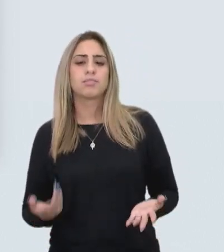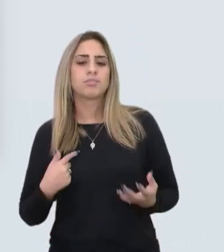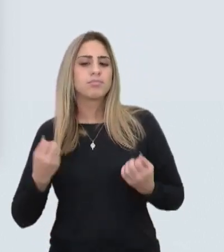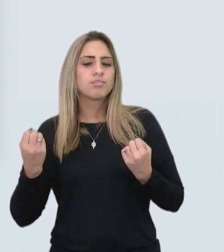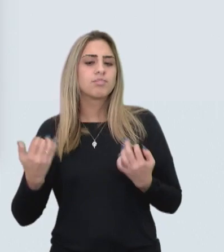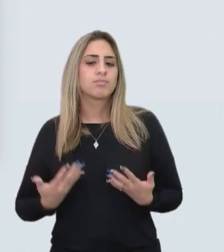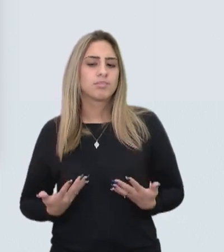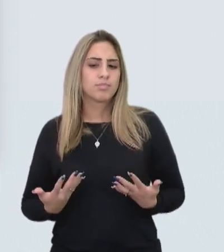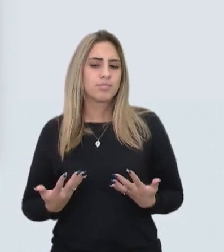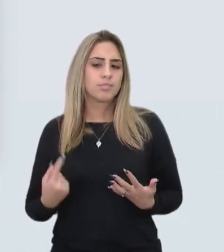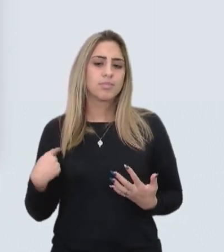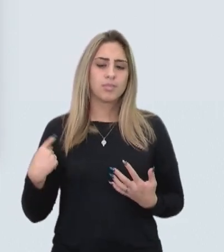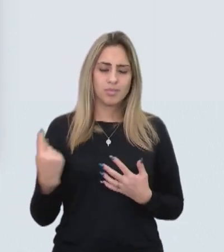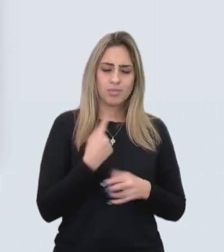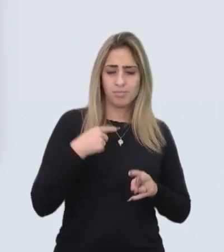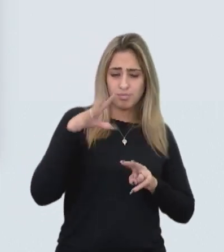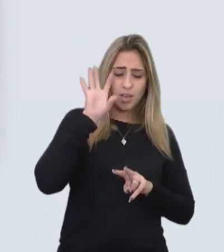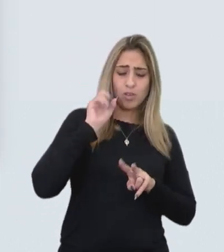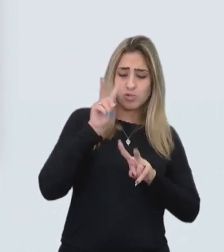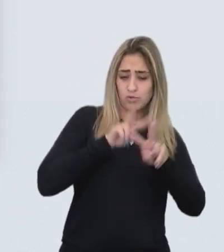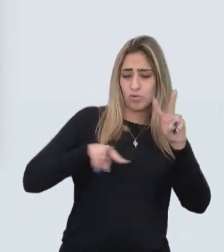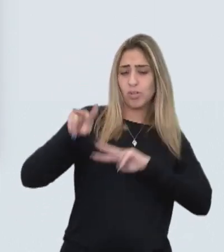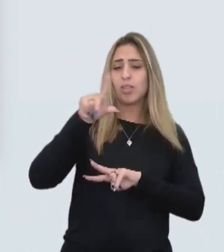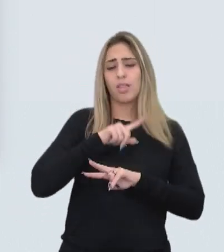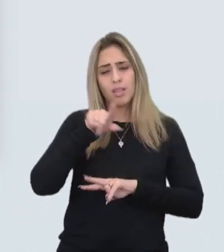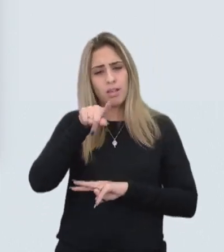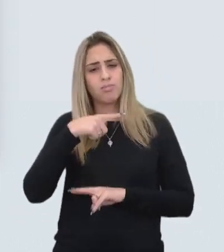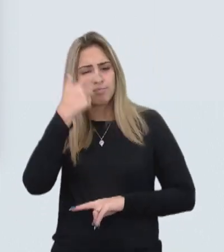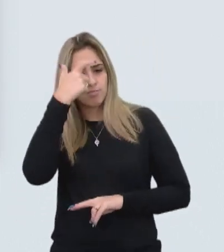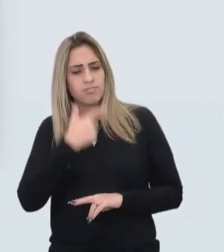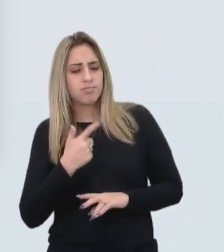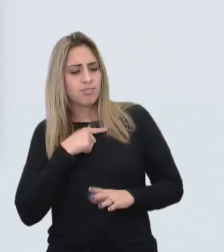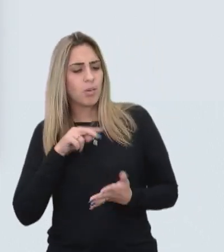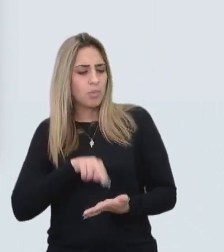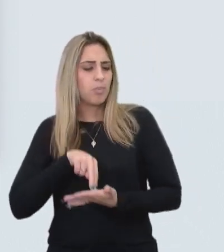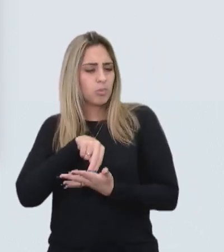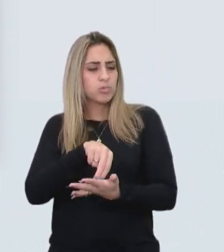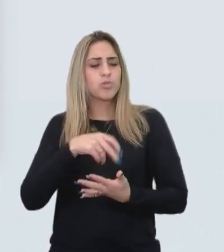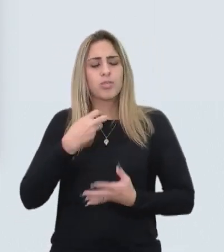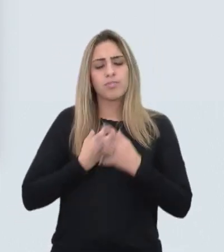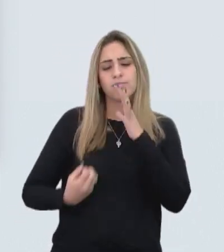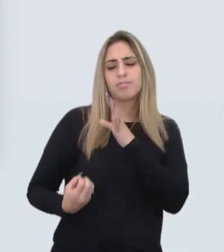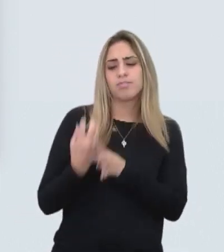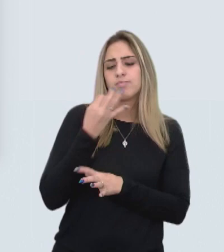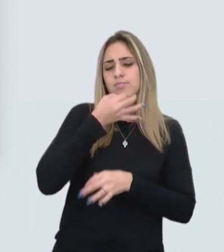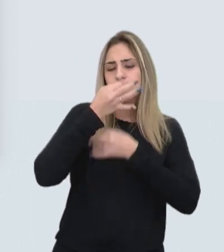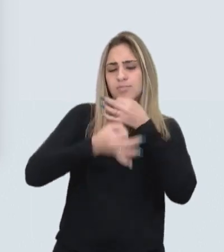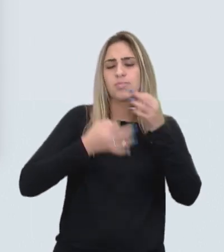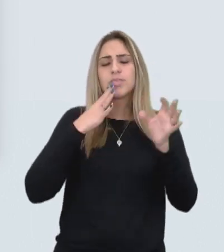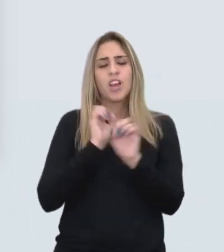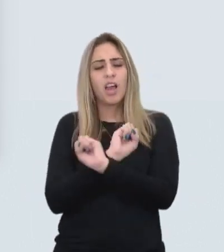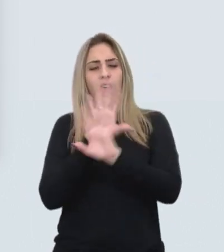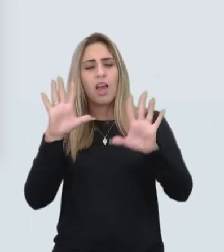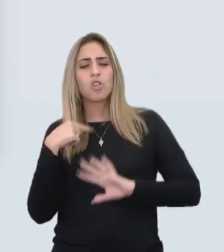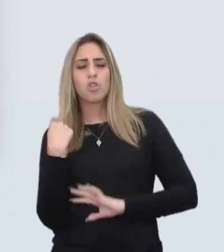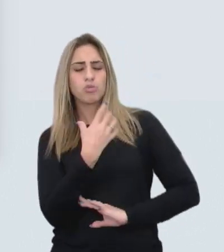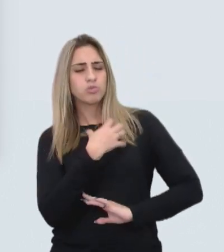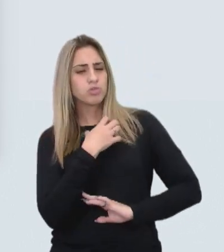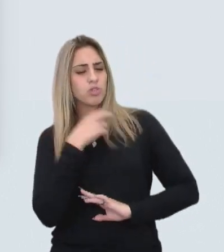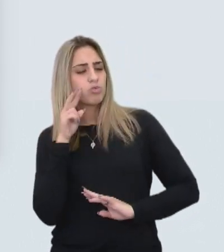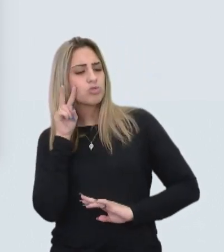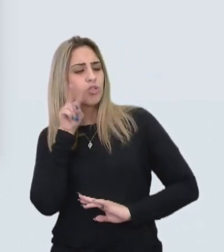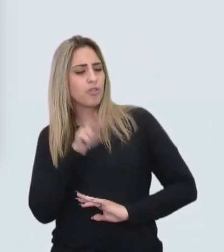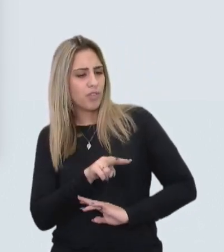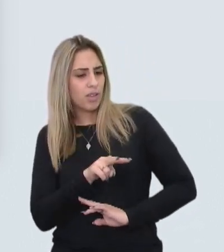que nós, o audiovisual, temos esse dever de criar narrativas, de deixar claros os nossos pontos de vista dentro